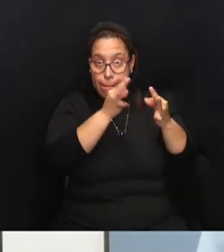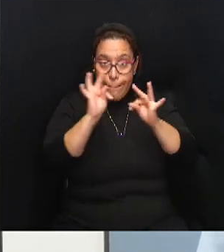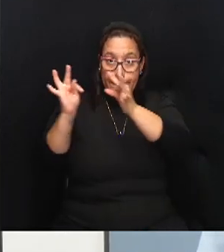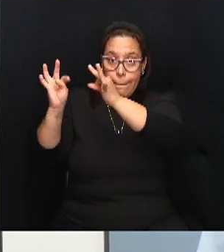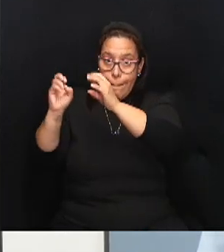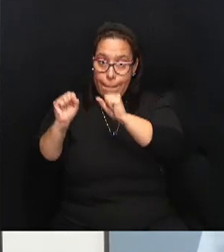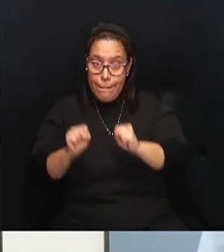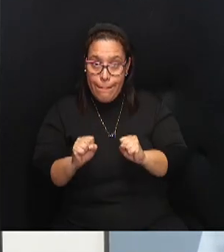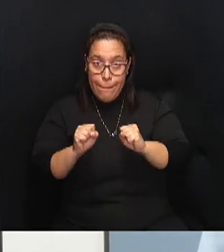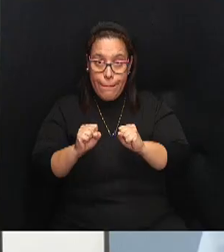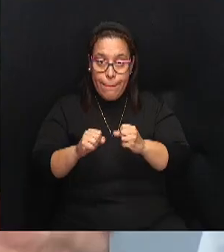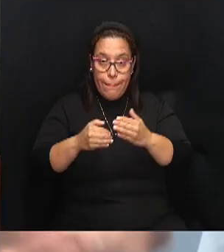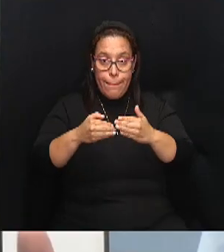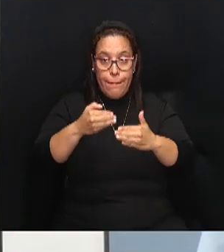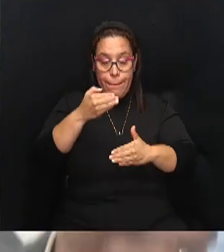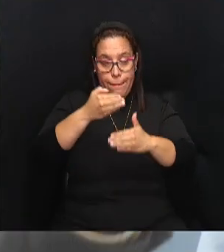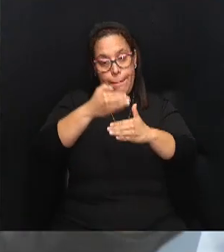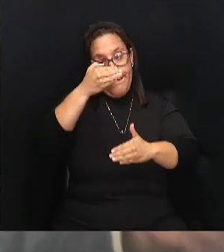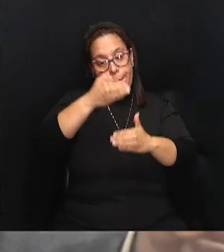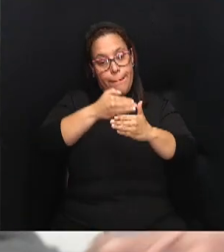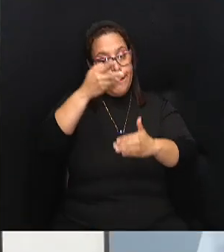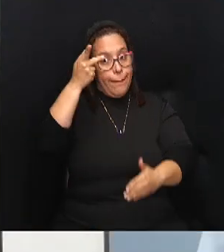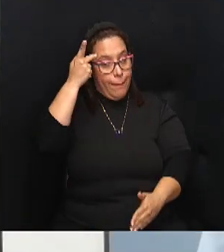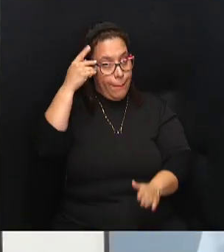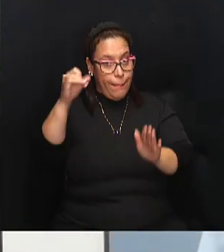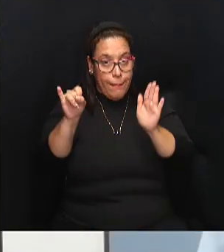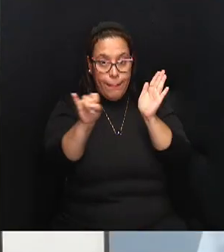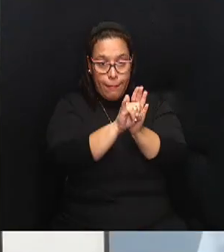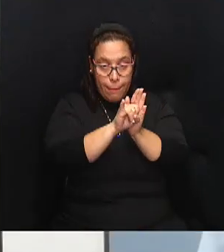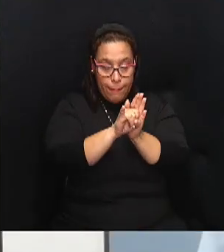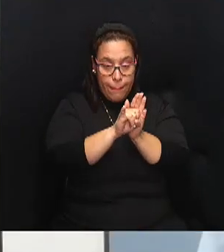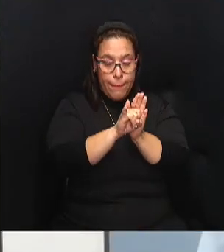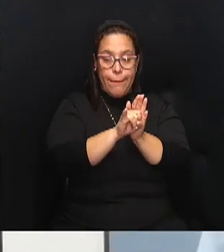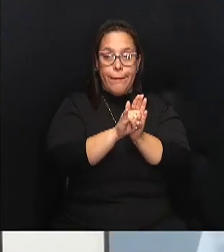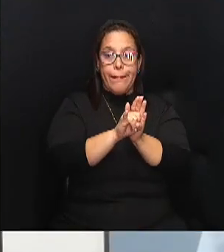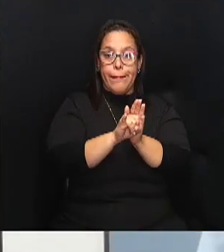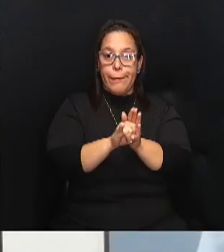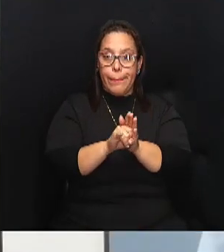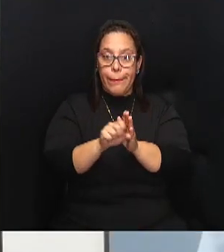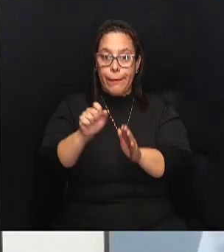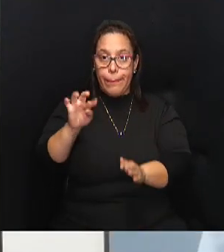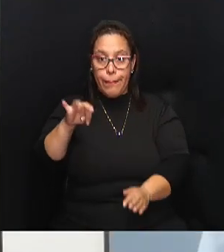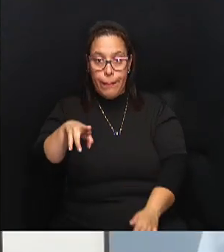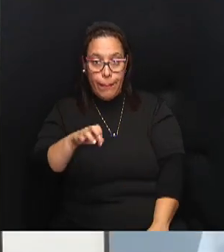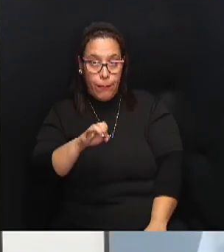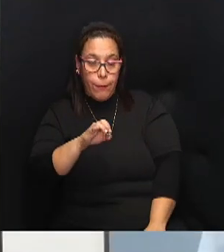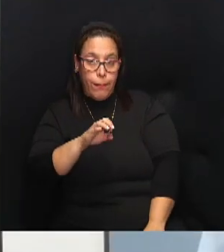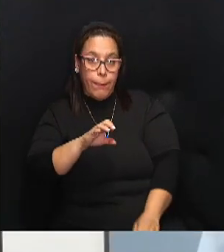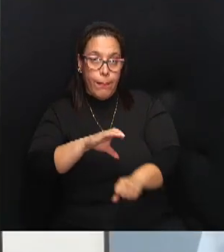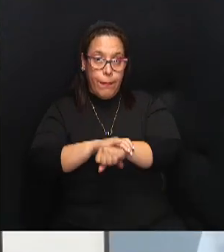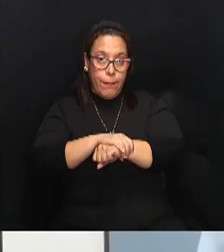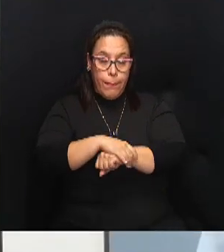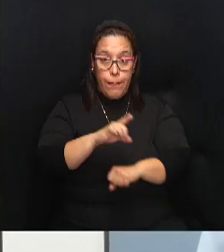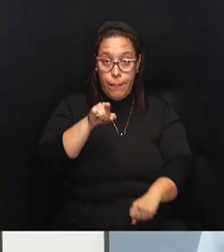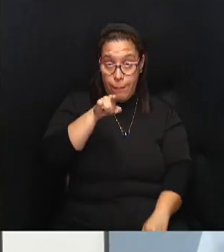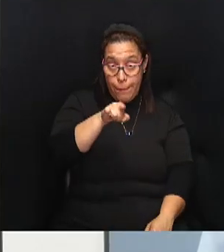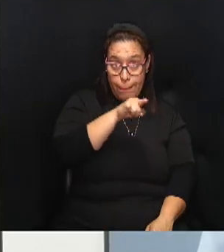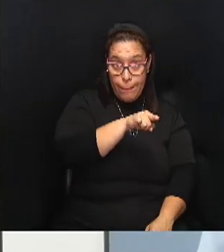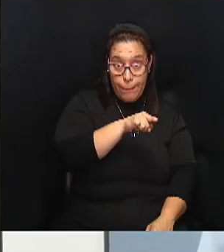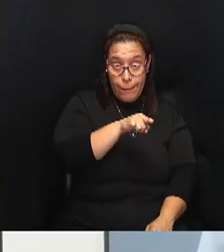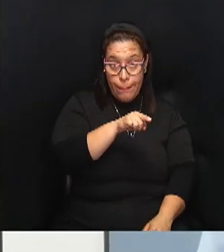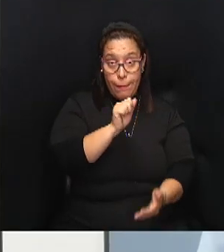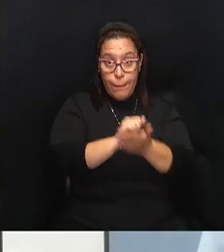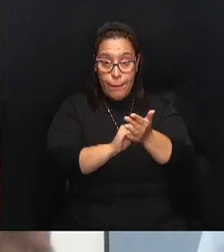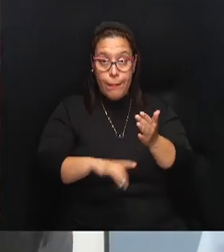poder da muralha paulista, pegando, identificando, colocando os agentes de segurança para ir atrás dessas pessoas através da